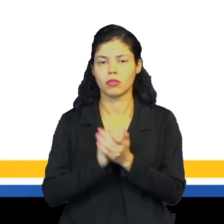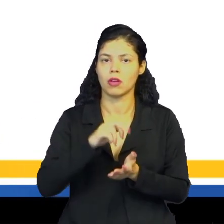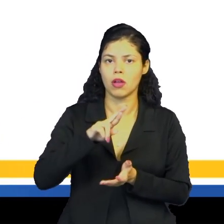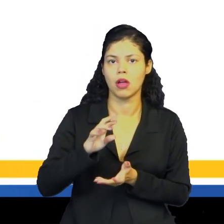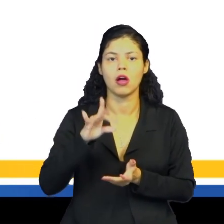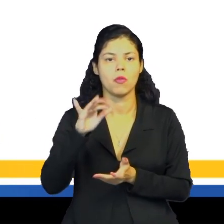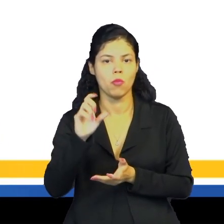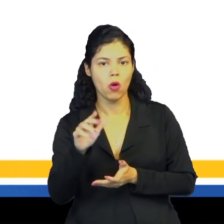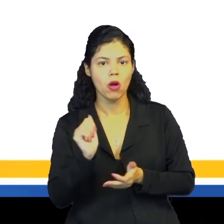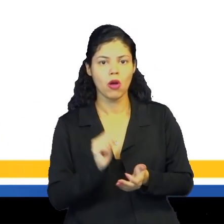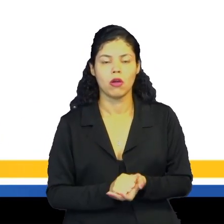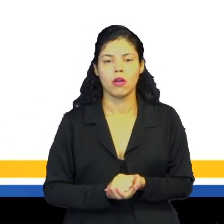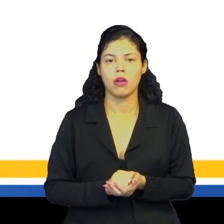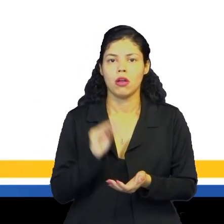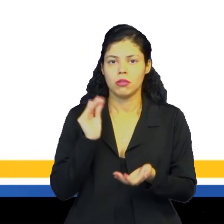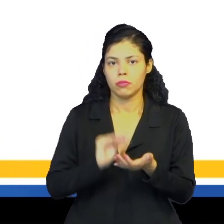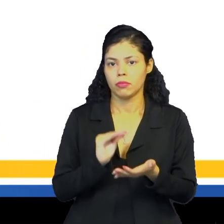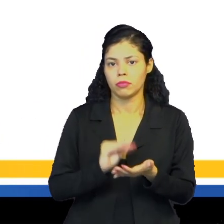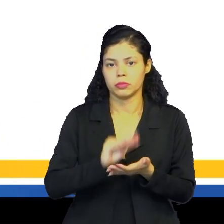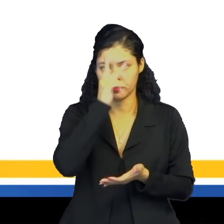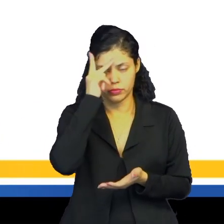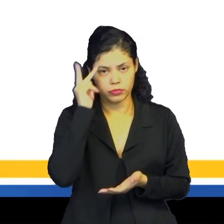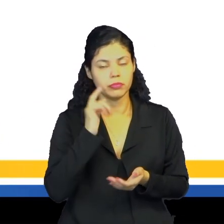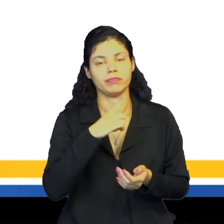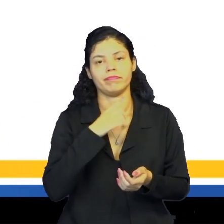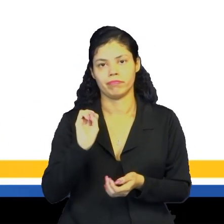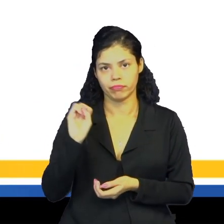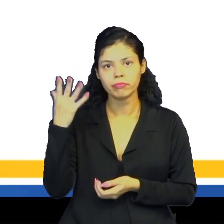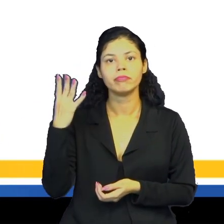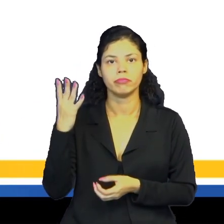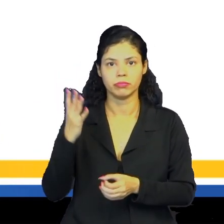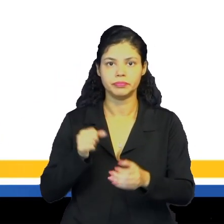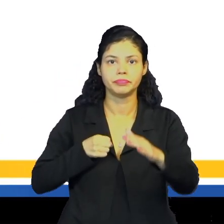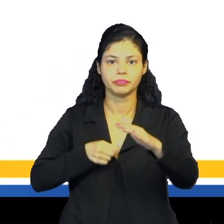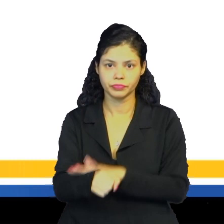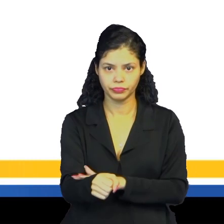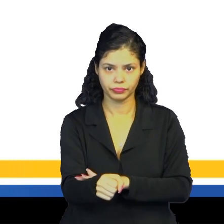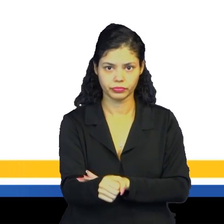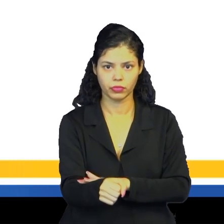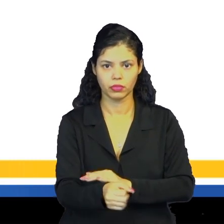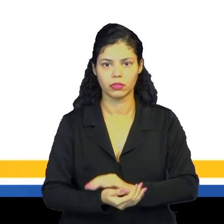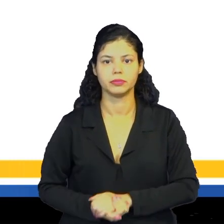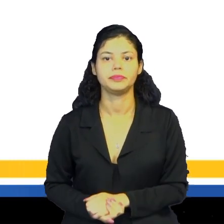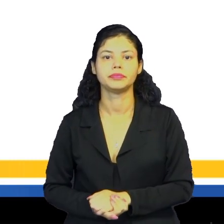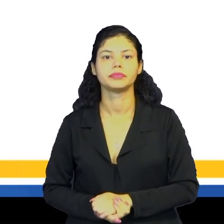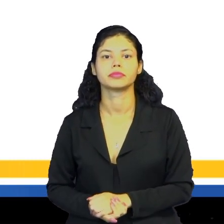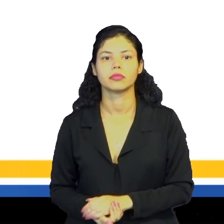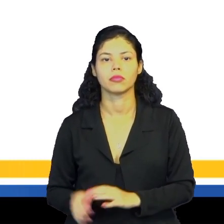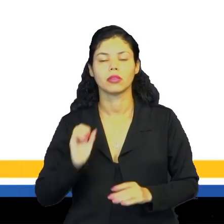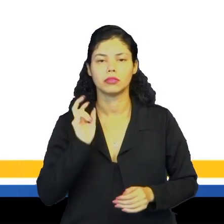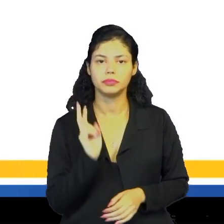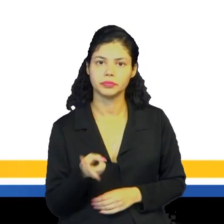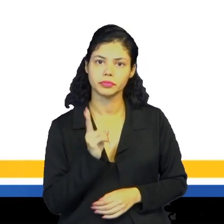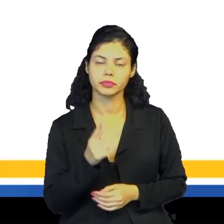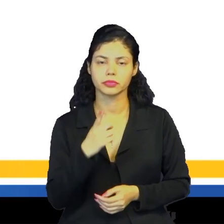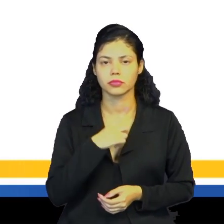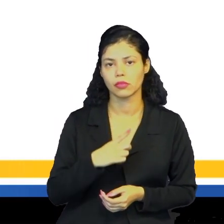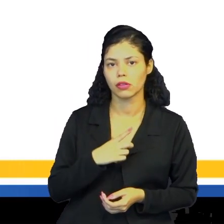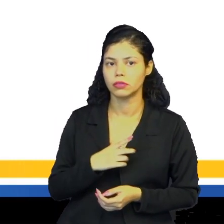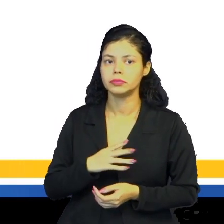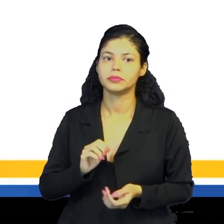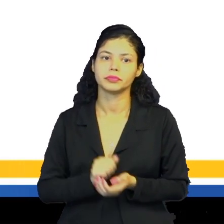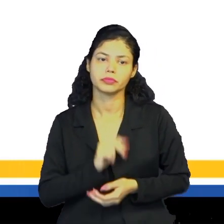mortos, ausentes compareciam e todo tipo de fraude, né, era cometido aí durante as eleições. Mesmo tendo a possibilidade de